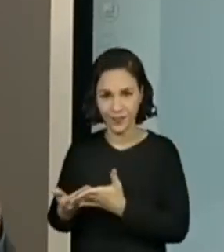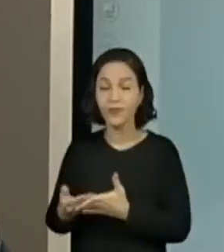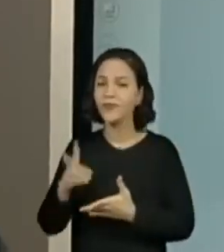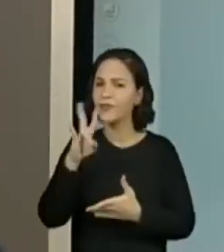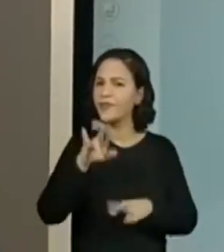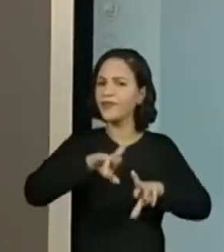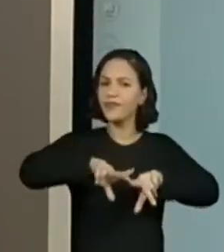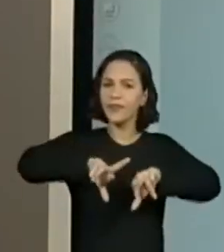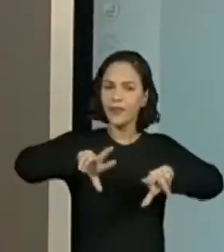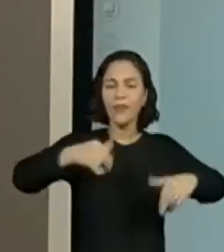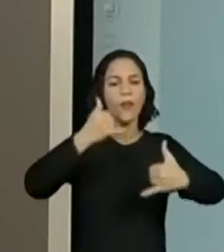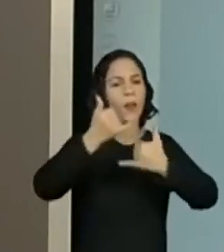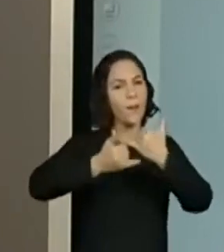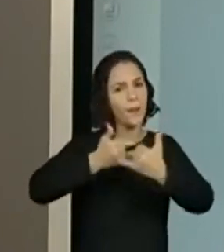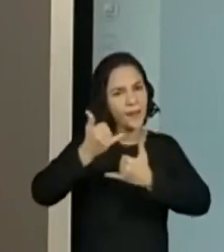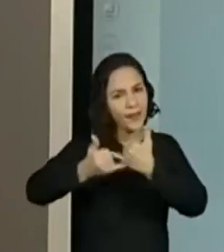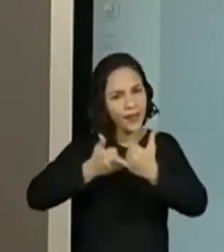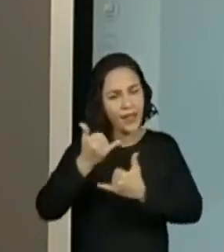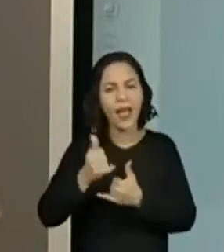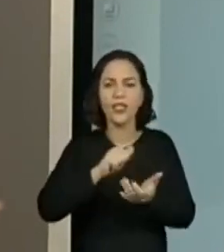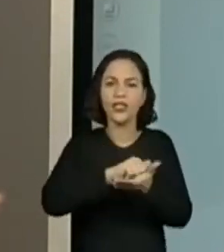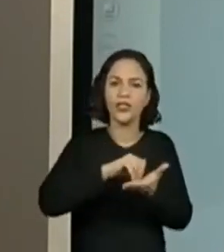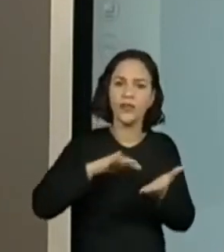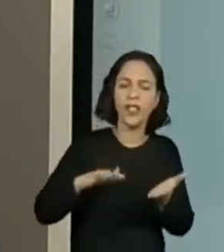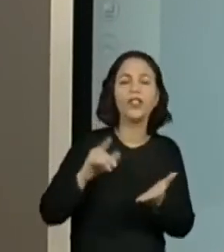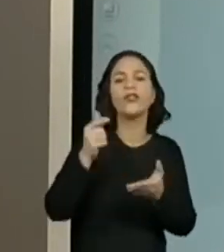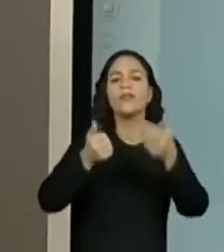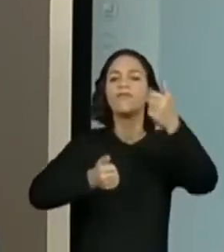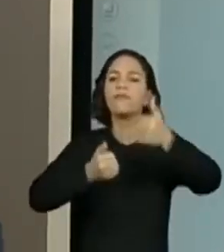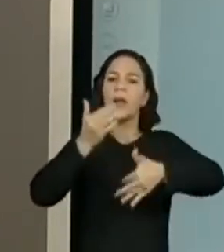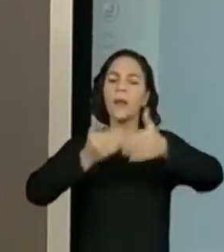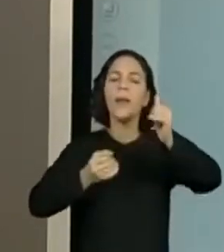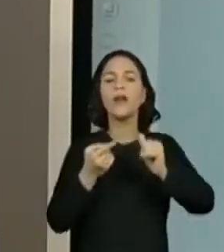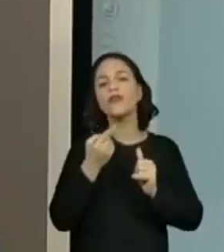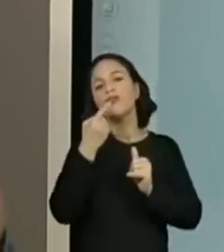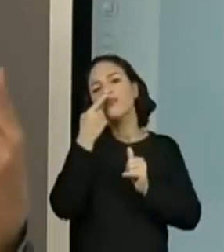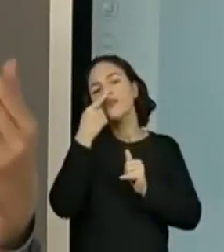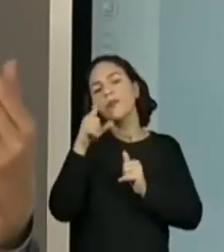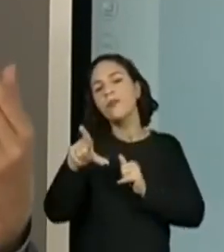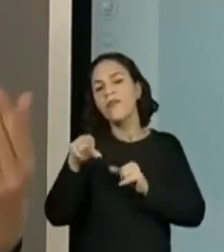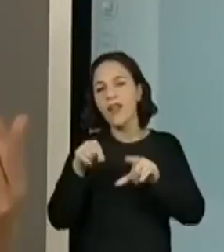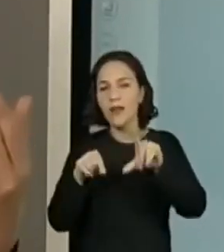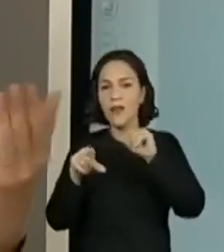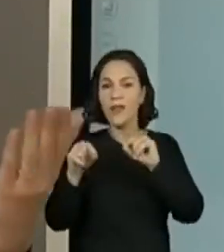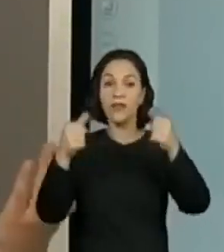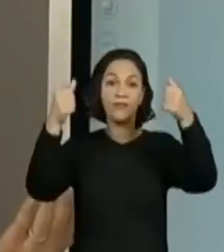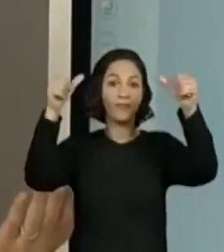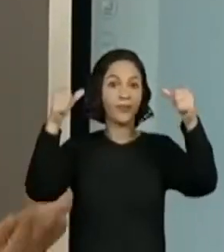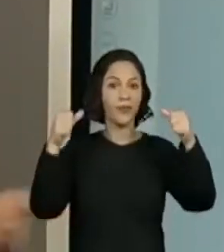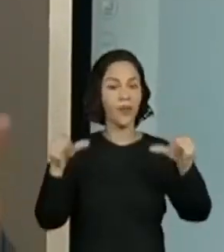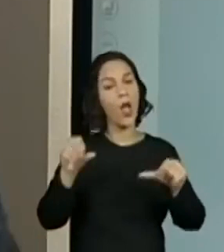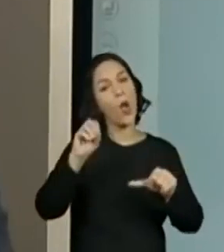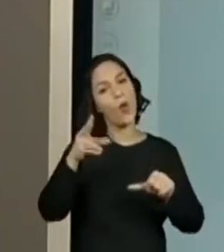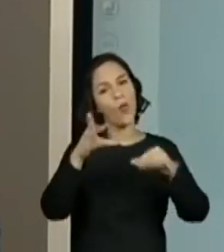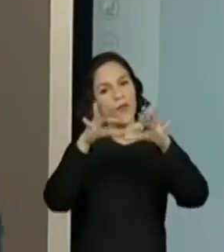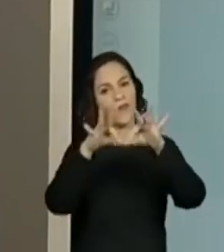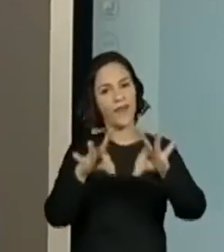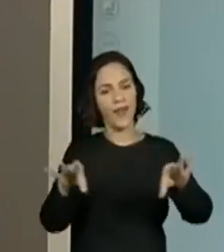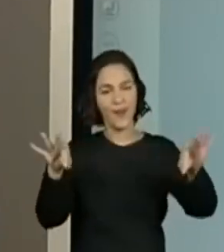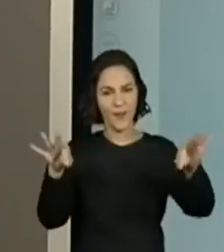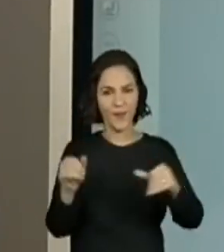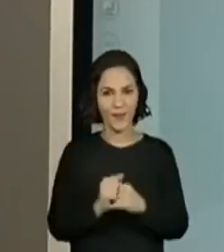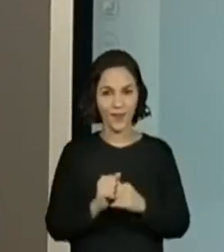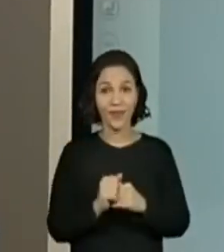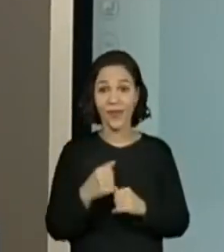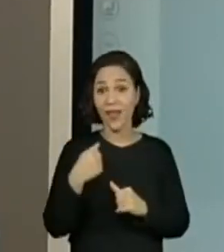várias atividades falando sobre as nossas preferências para a gente montar o nosso lindo mural ou varal. A professora Kelly